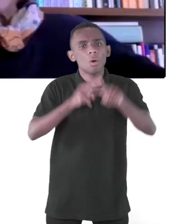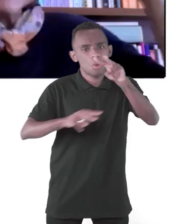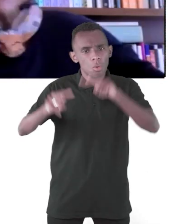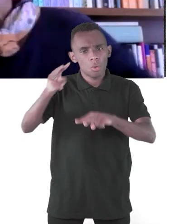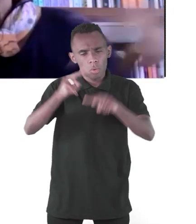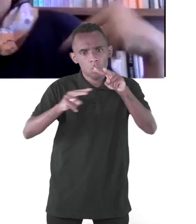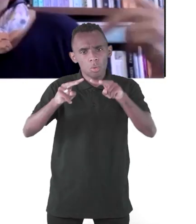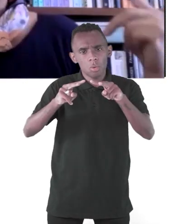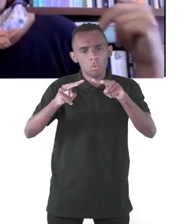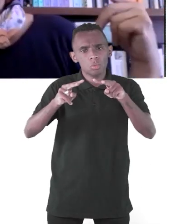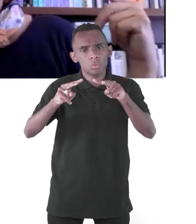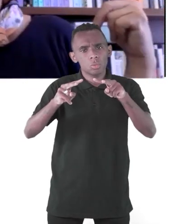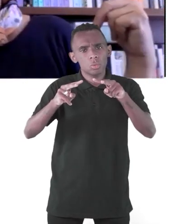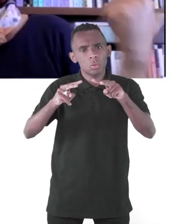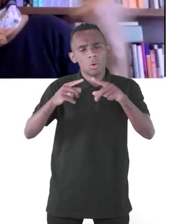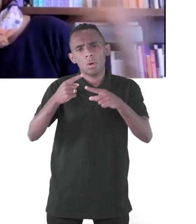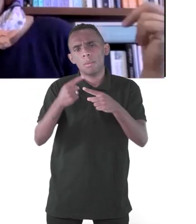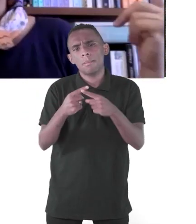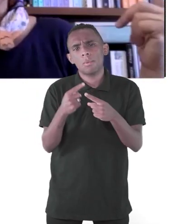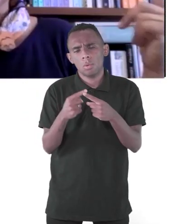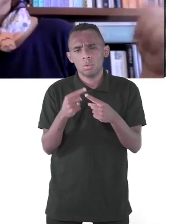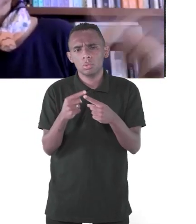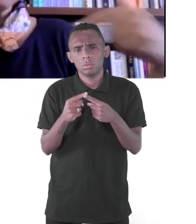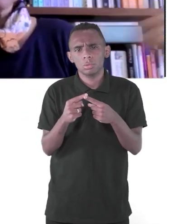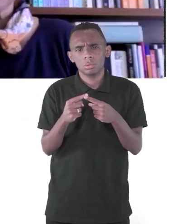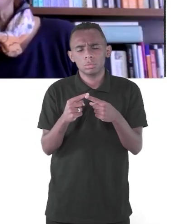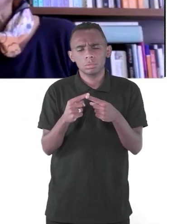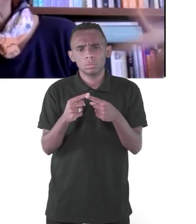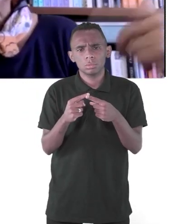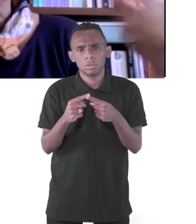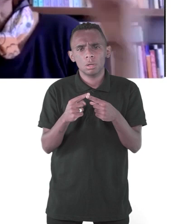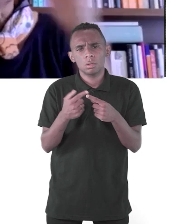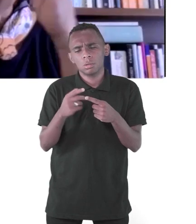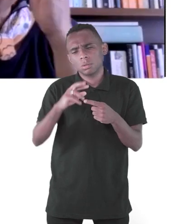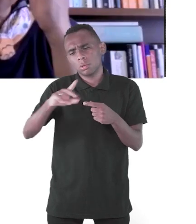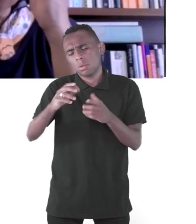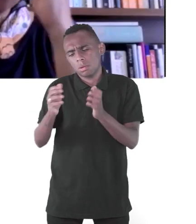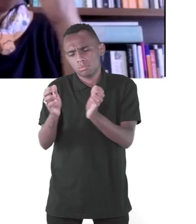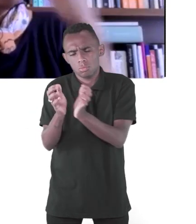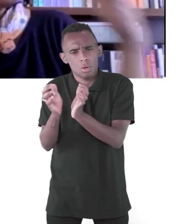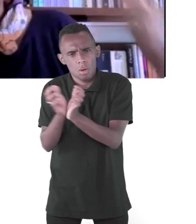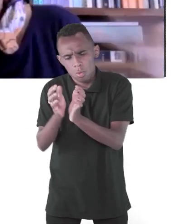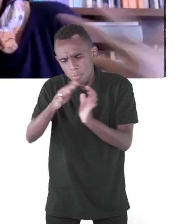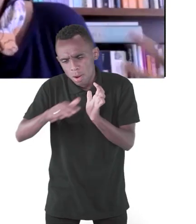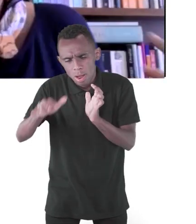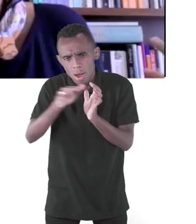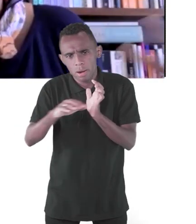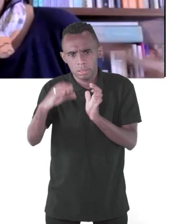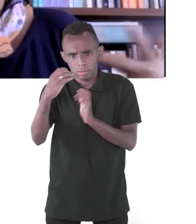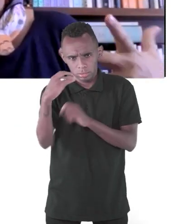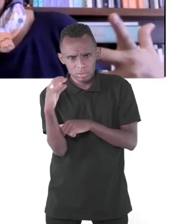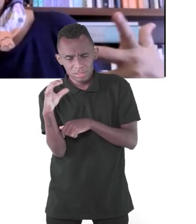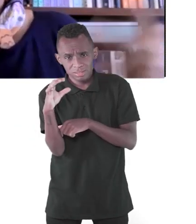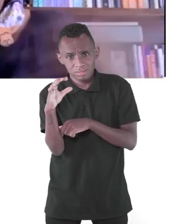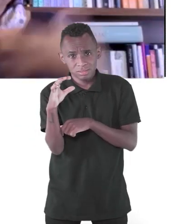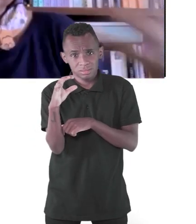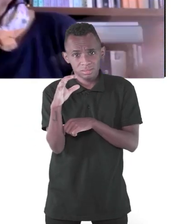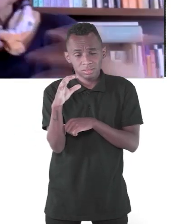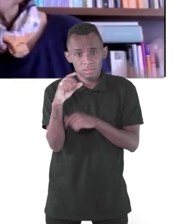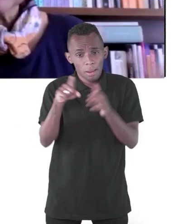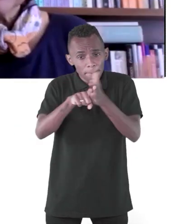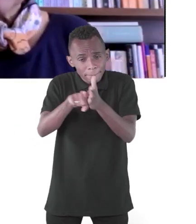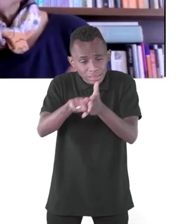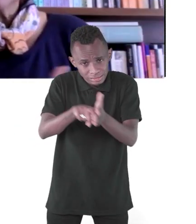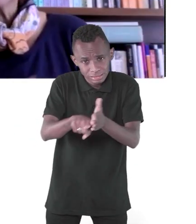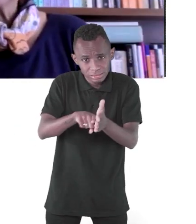é do nada que as coisas vêm. Mesmo que a elaboração não seja acadêmica ou teórica, a elaboração é necessária. Como para